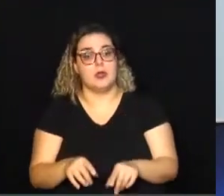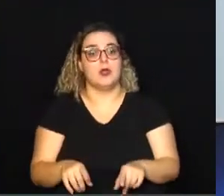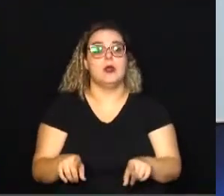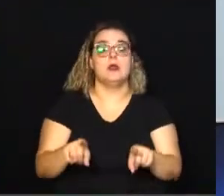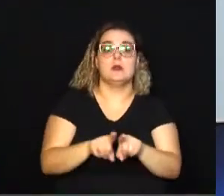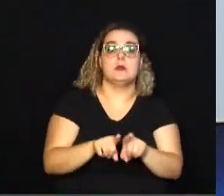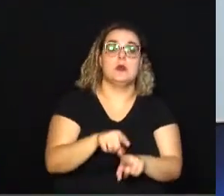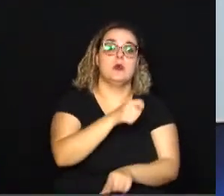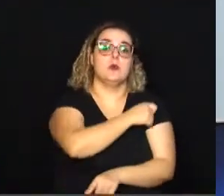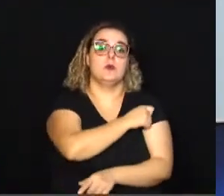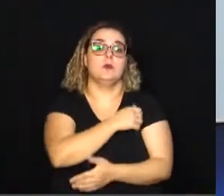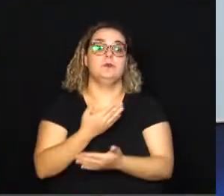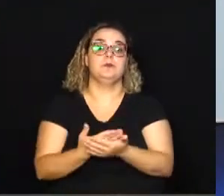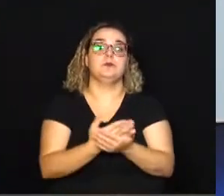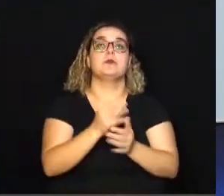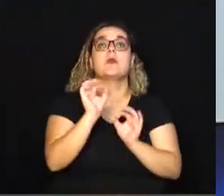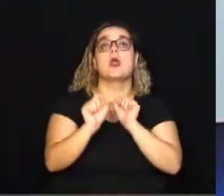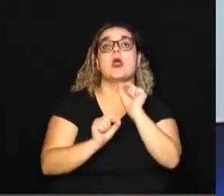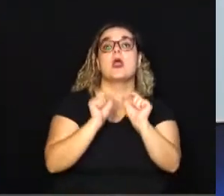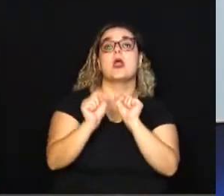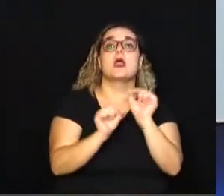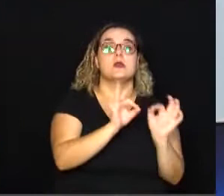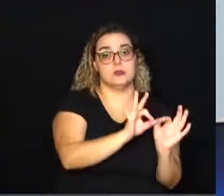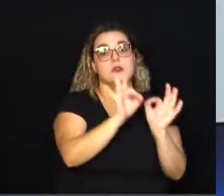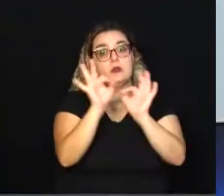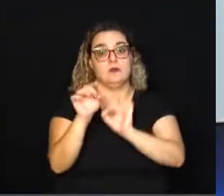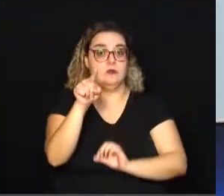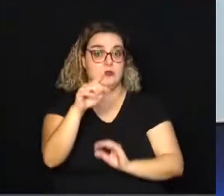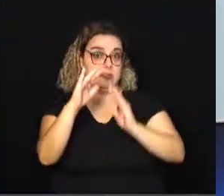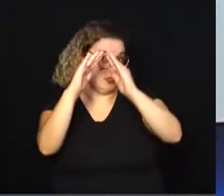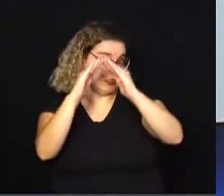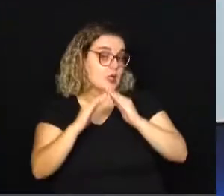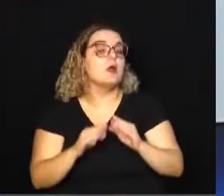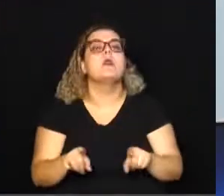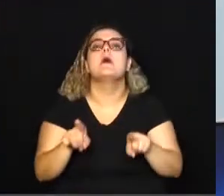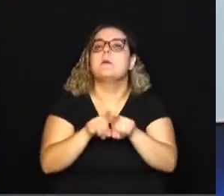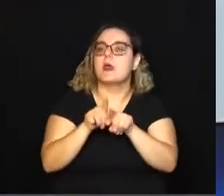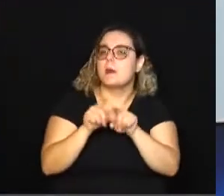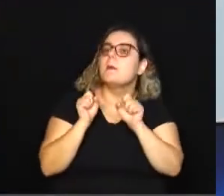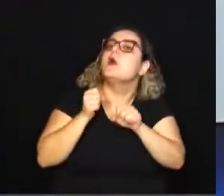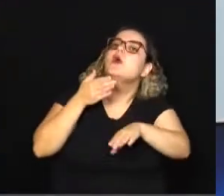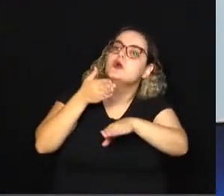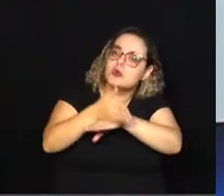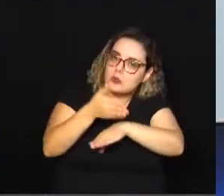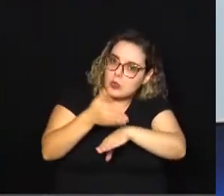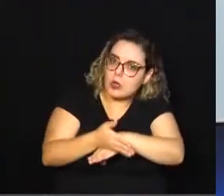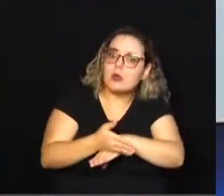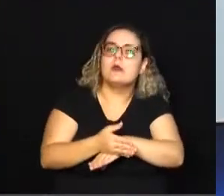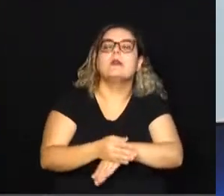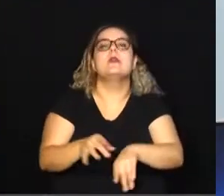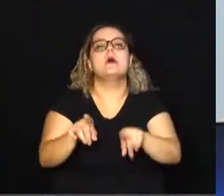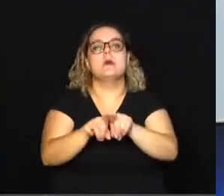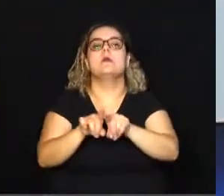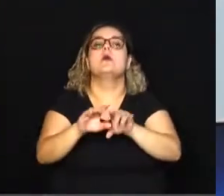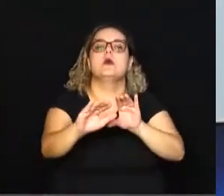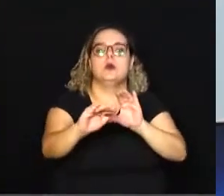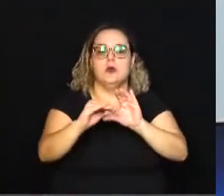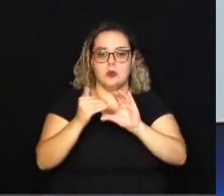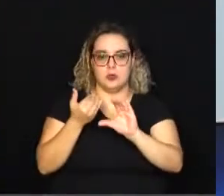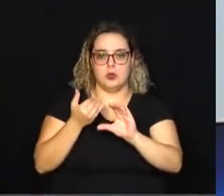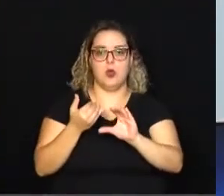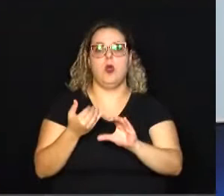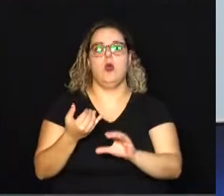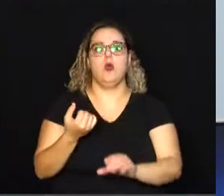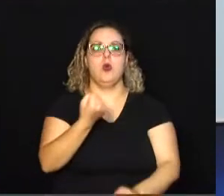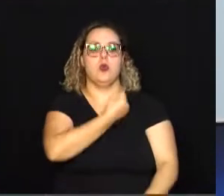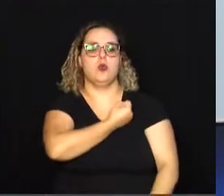que quem está nos acompanhando, você que está em casa, também pode participar, também pode enviar a sua mensagem. O número do